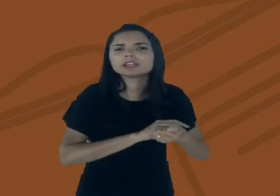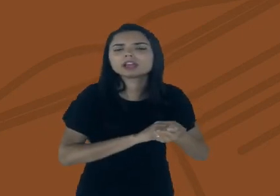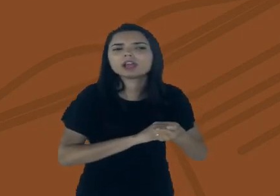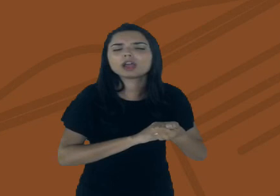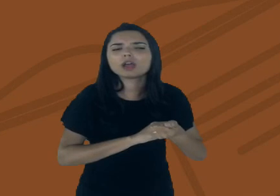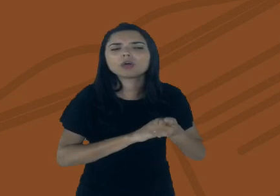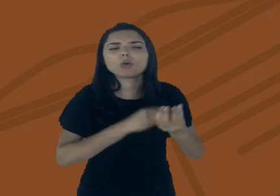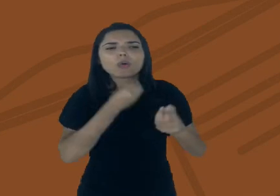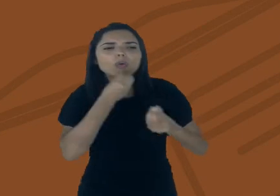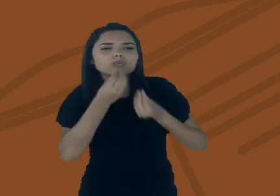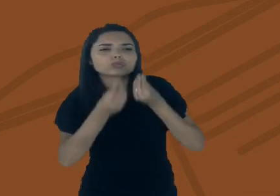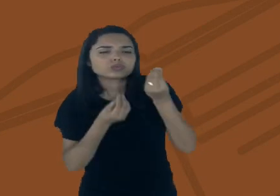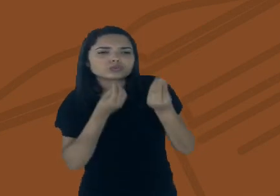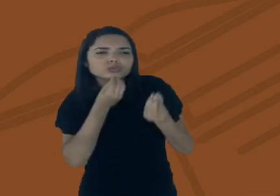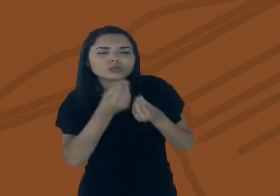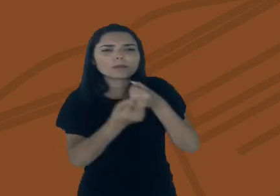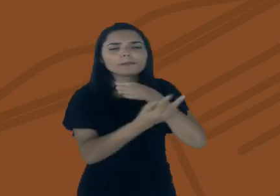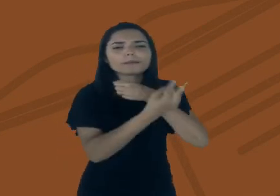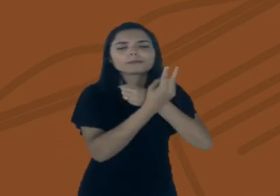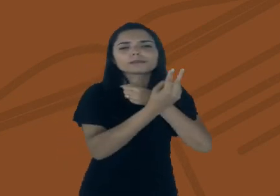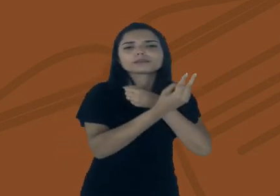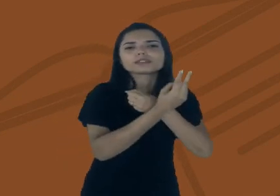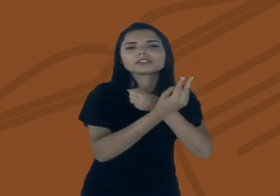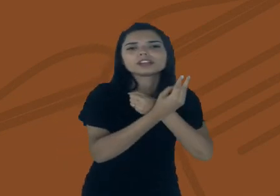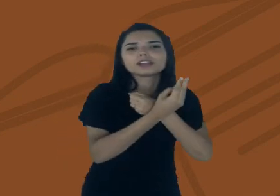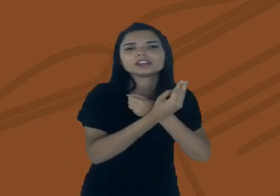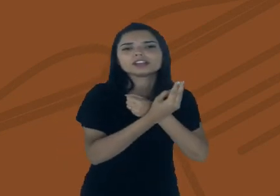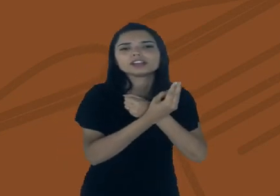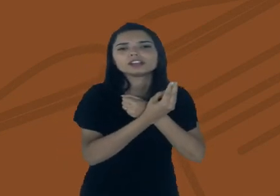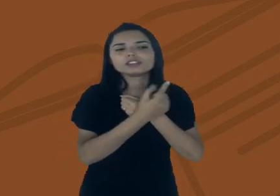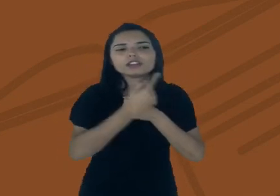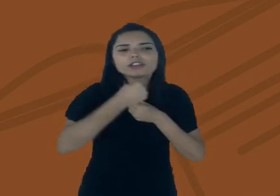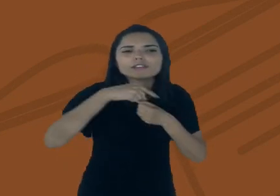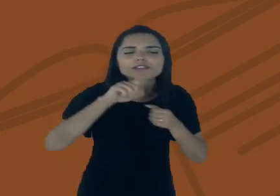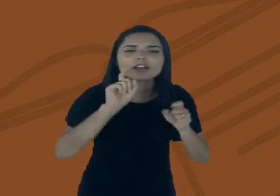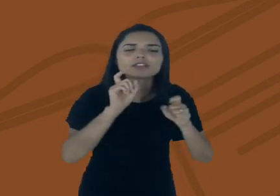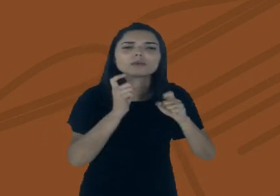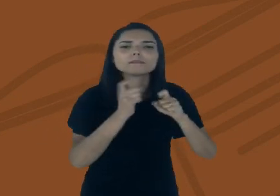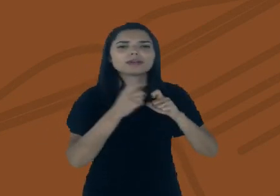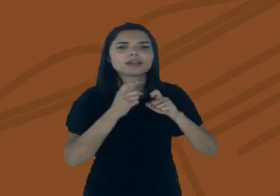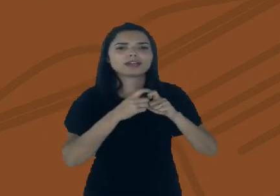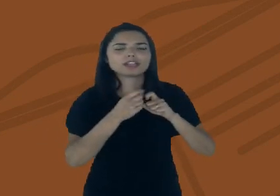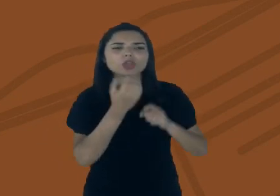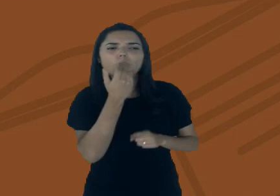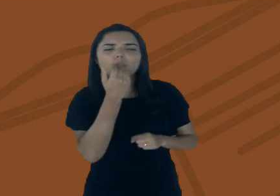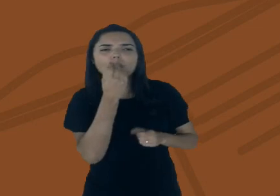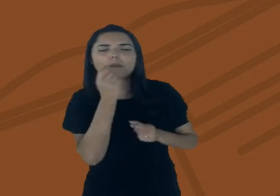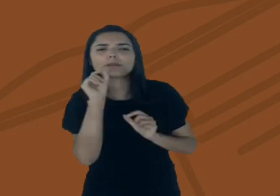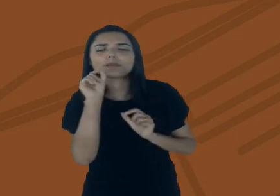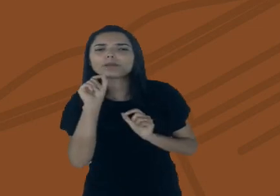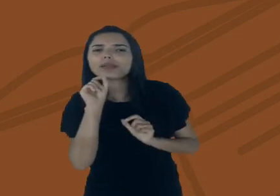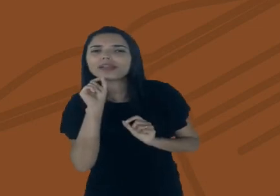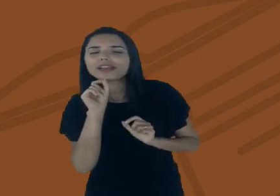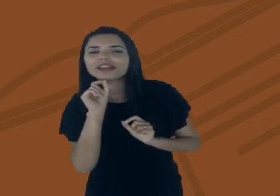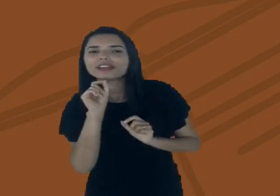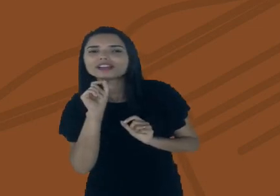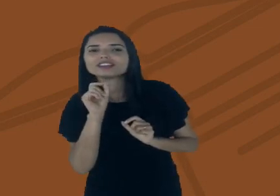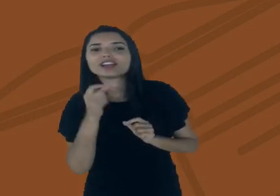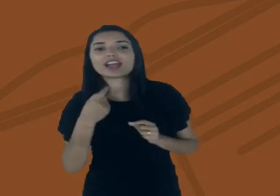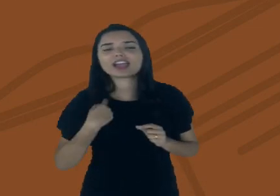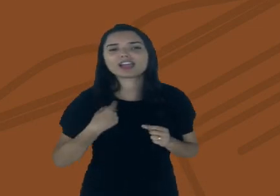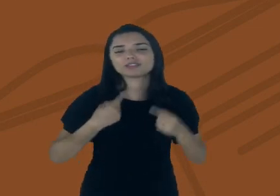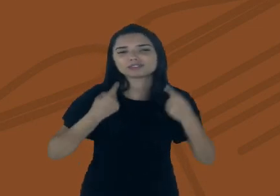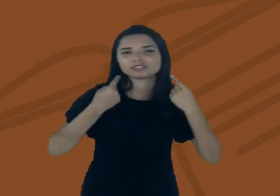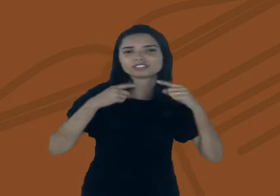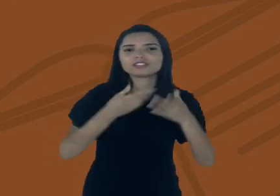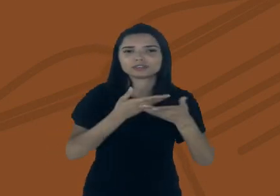A alimentação, o exercício físico, o acompanhamento ao médico. Então, vocês vão fazer esse balanço aí na casa de vocês como desafio proposto para